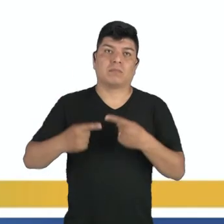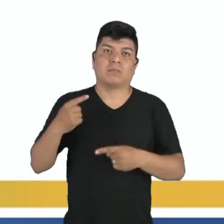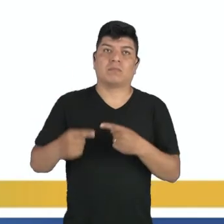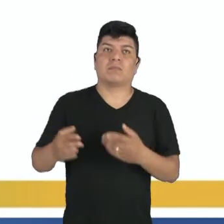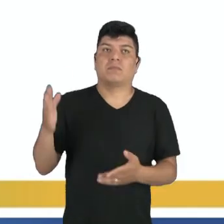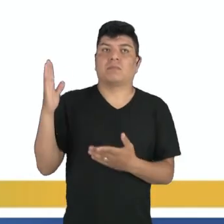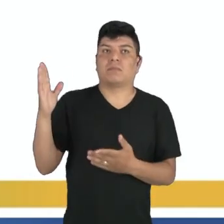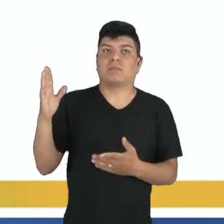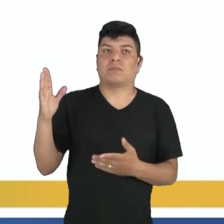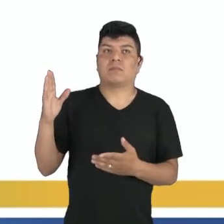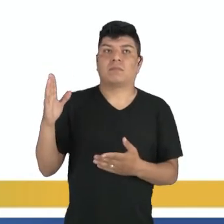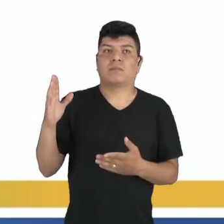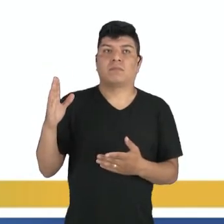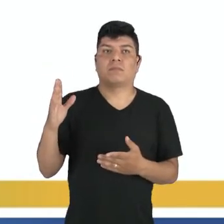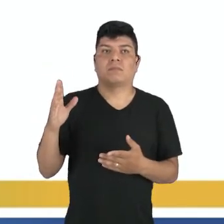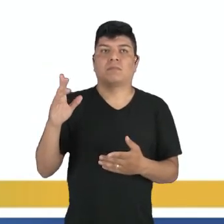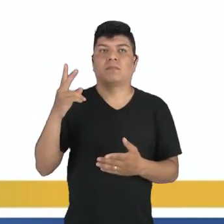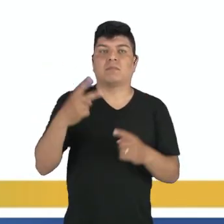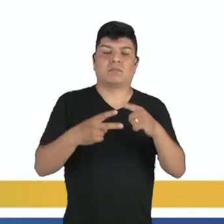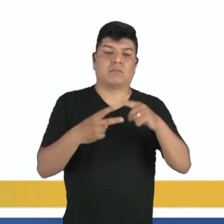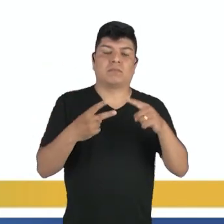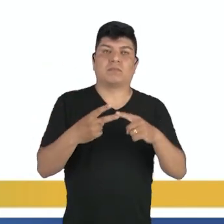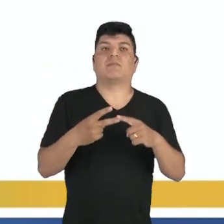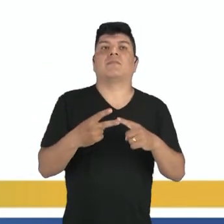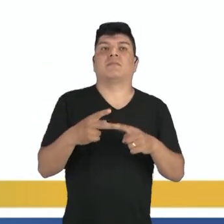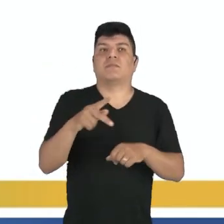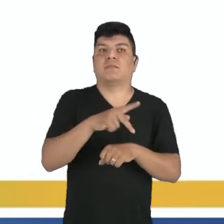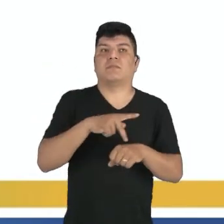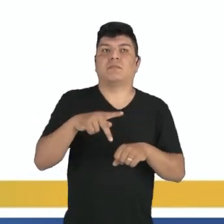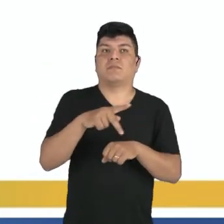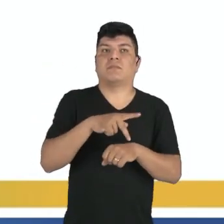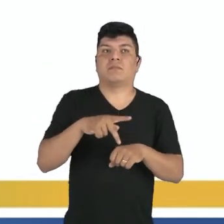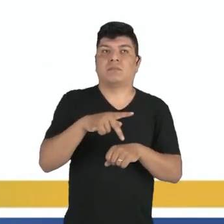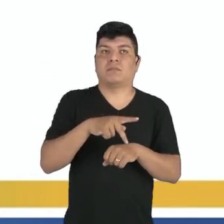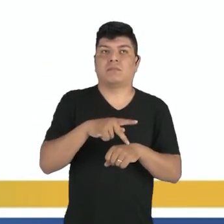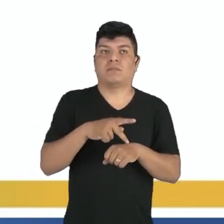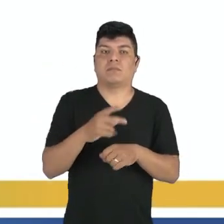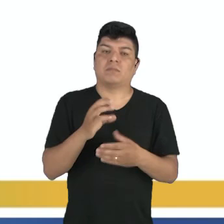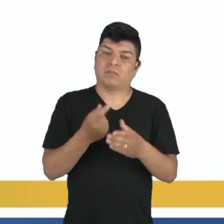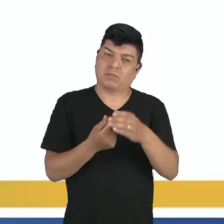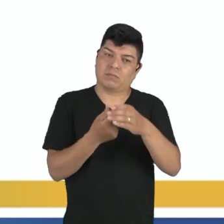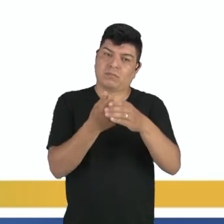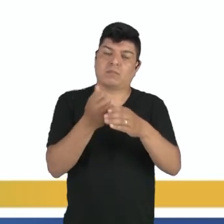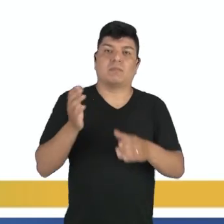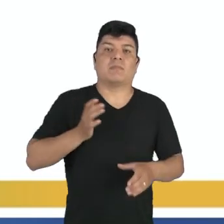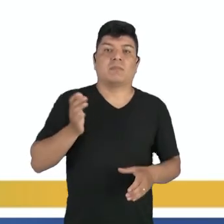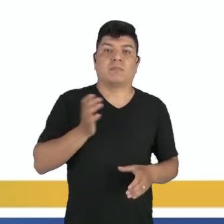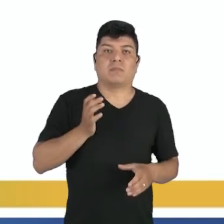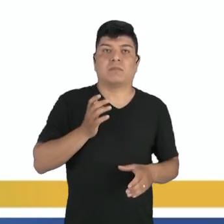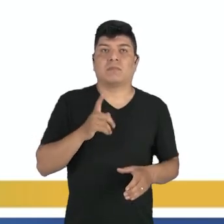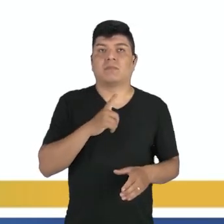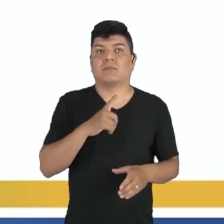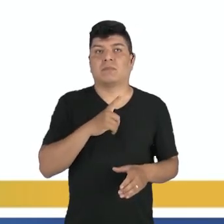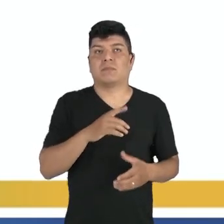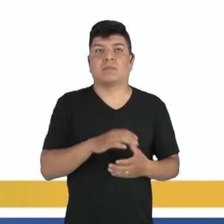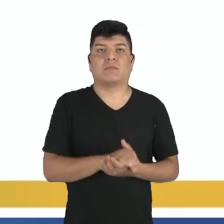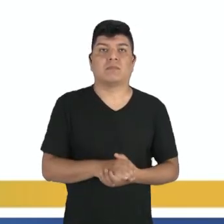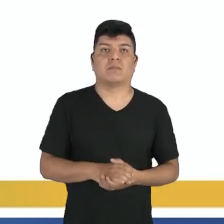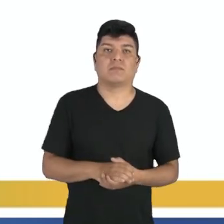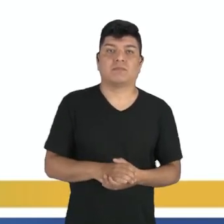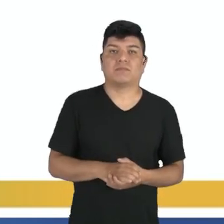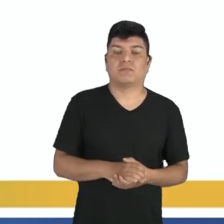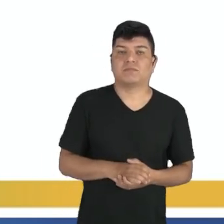Austrália EA Nova Zelândia são os dois países e morre apresenta atividade capitalista países ricos e aí temos